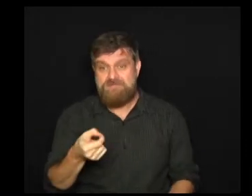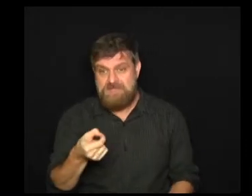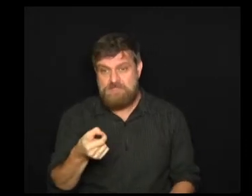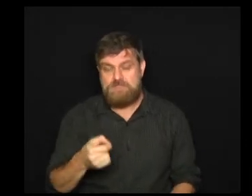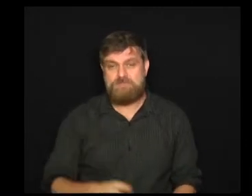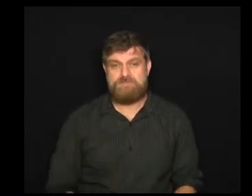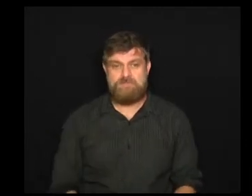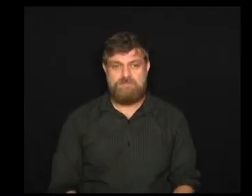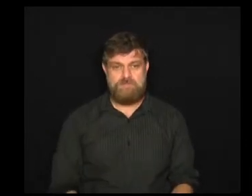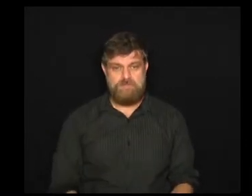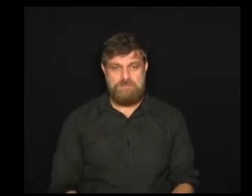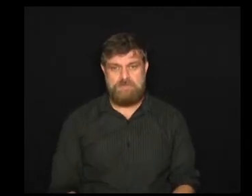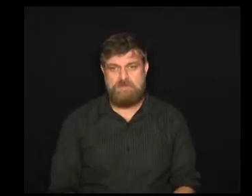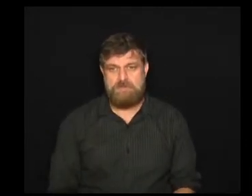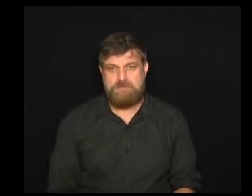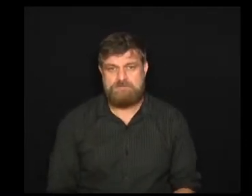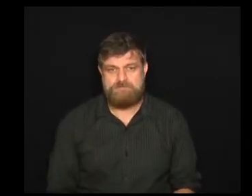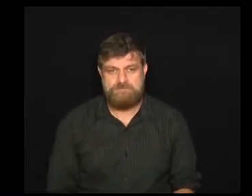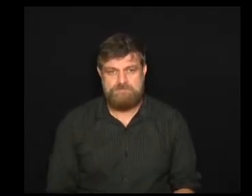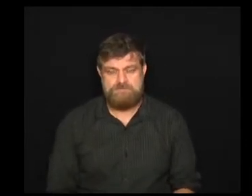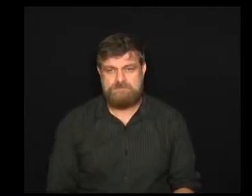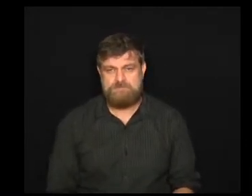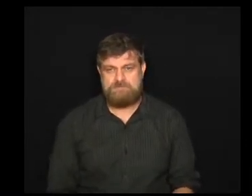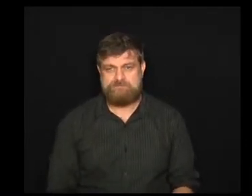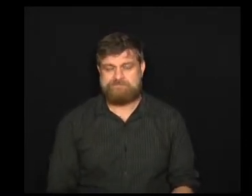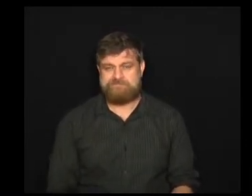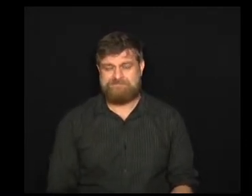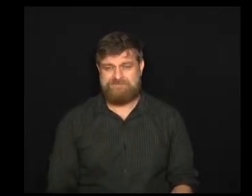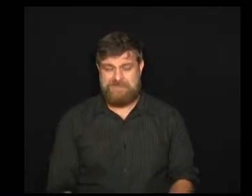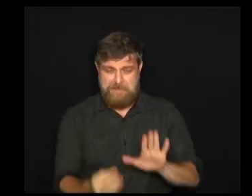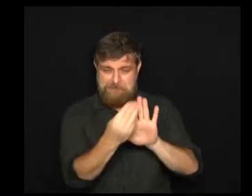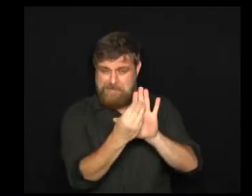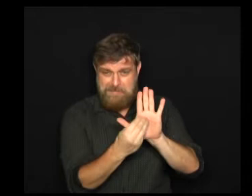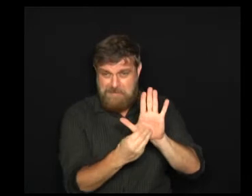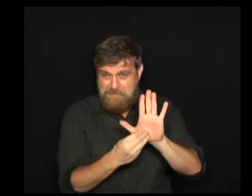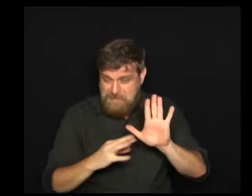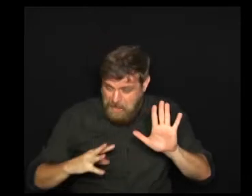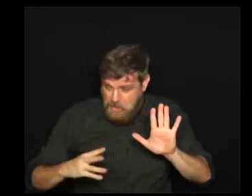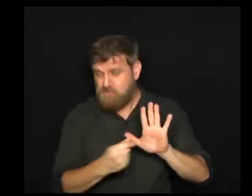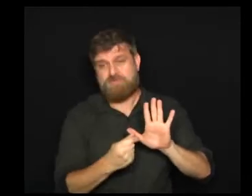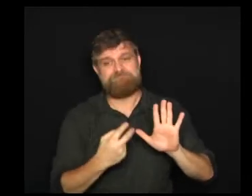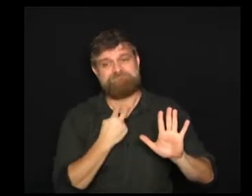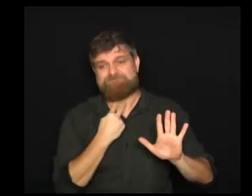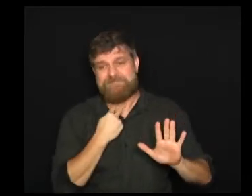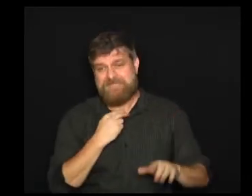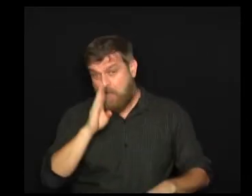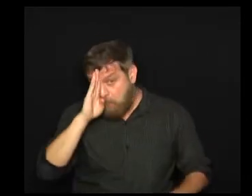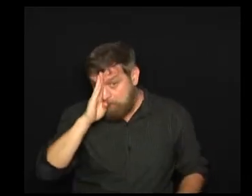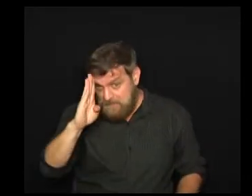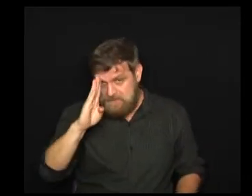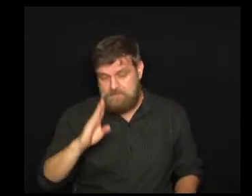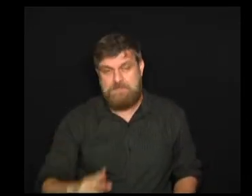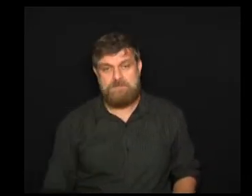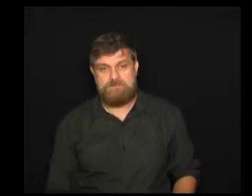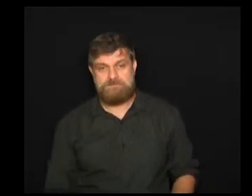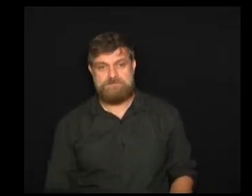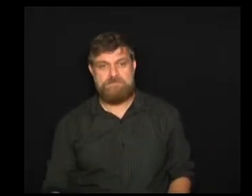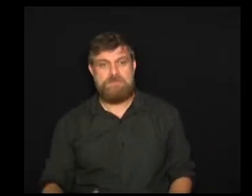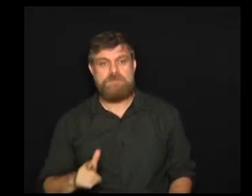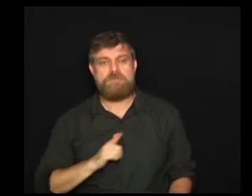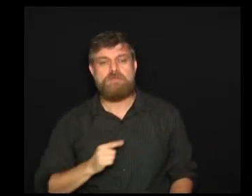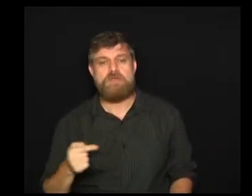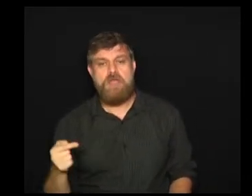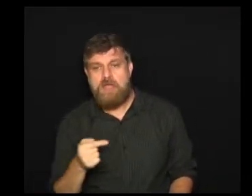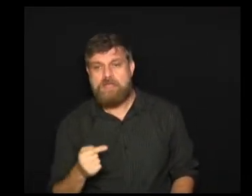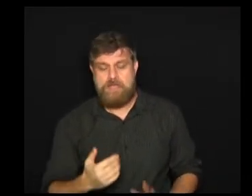Nós não temos, não coloquei todos os desafios, eu coloquei os mais agressivos, os principais, que nós temos aqui